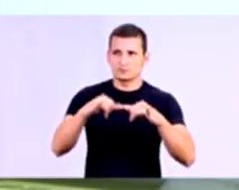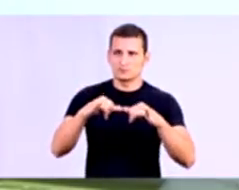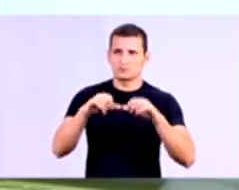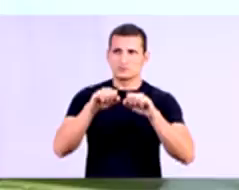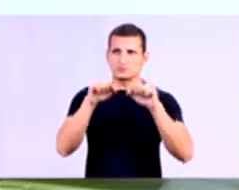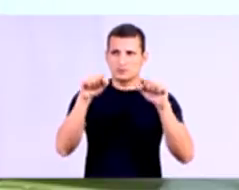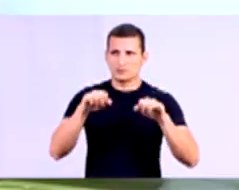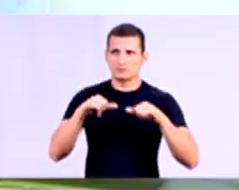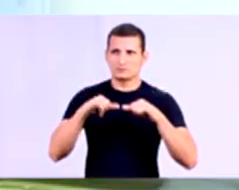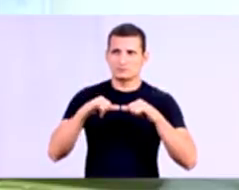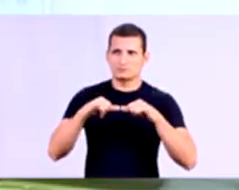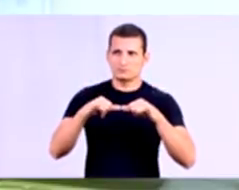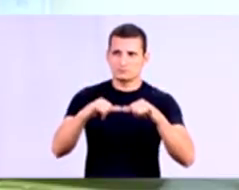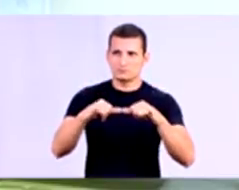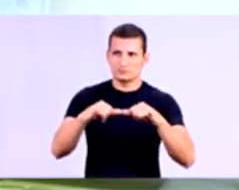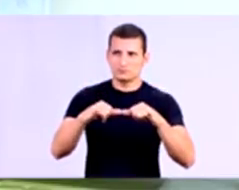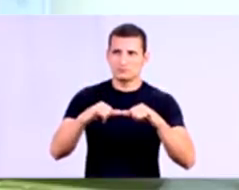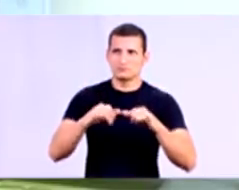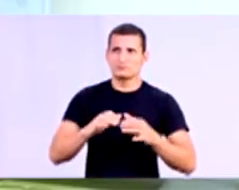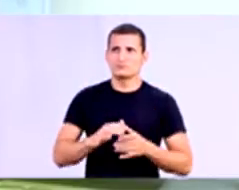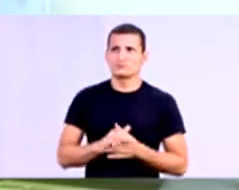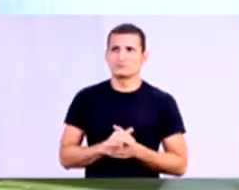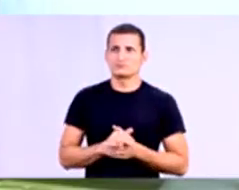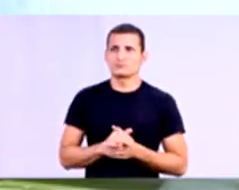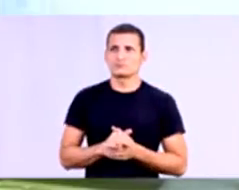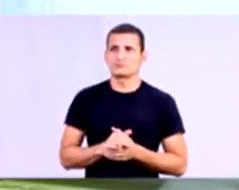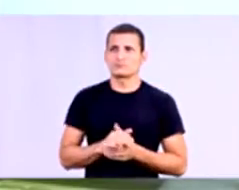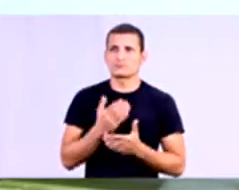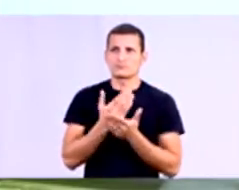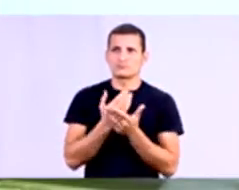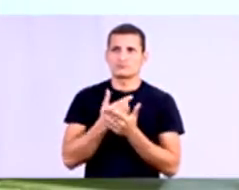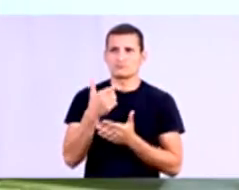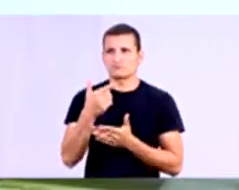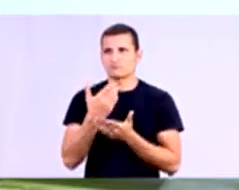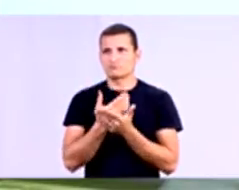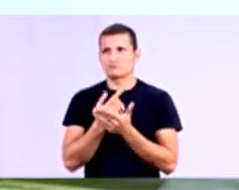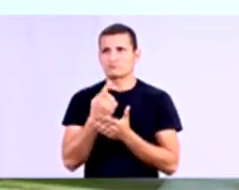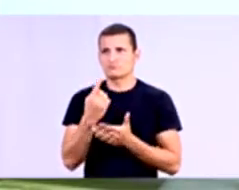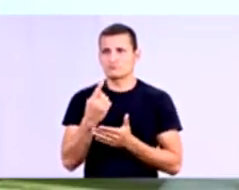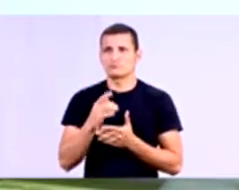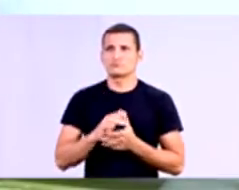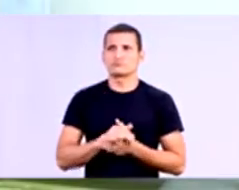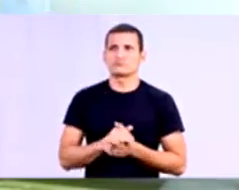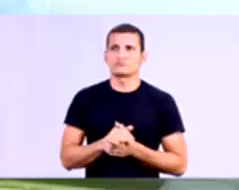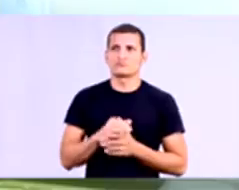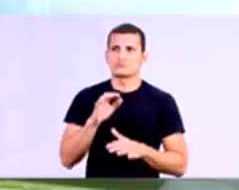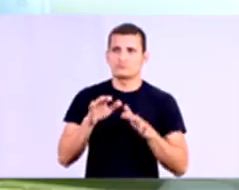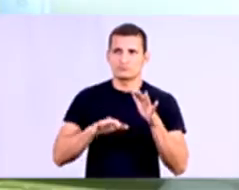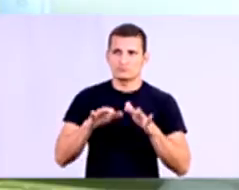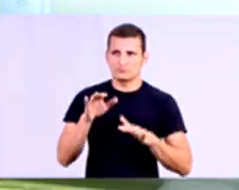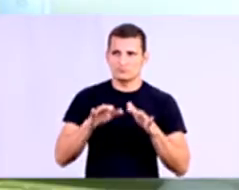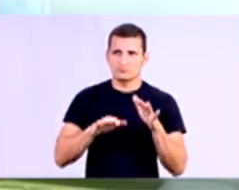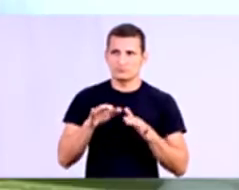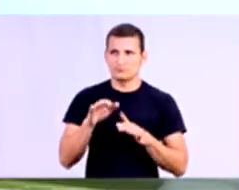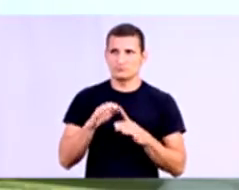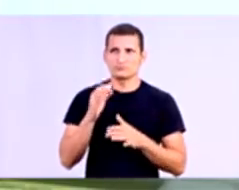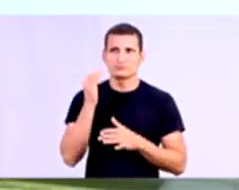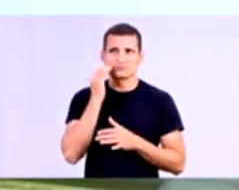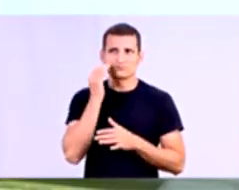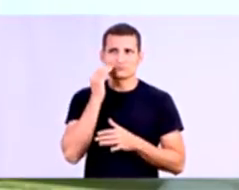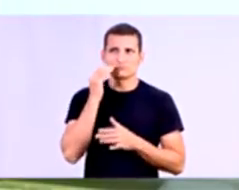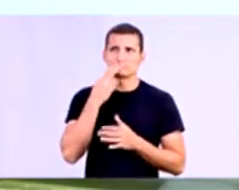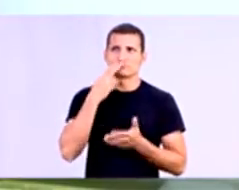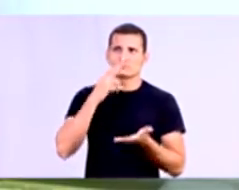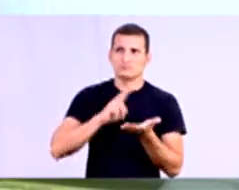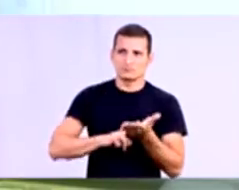há muito tempo atrás, há uns 3, sei lá, na aula 2, acho que foi na aula 1, a dependência de consultar os